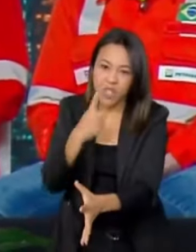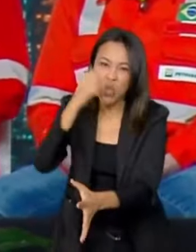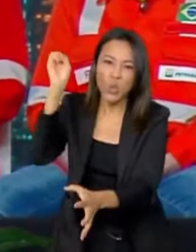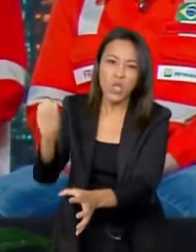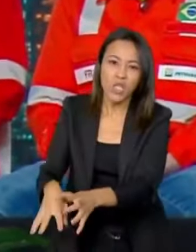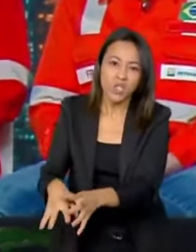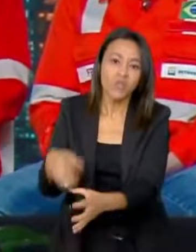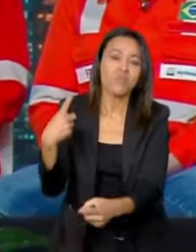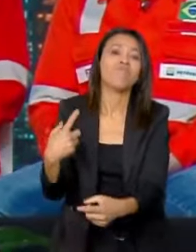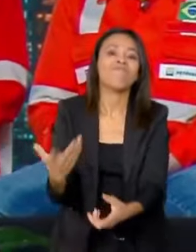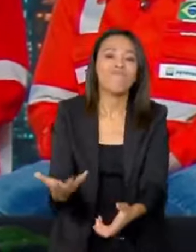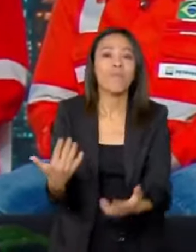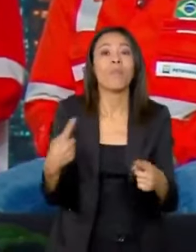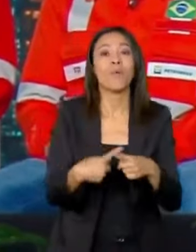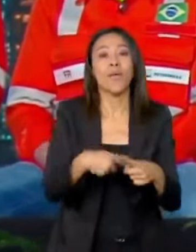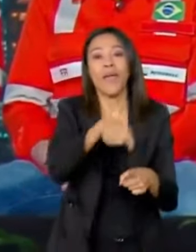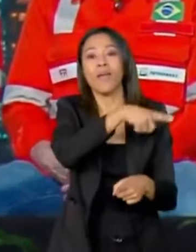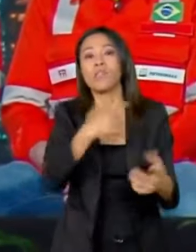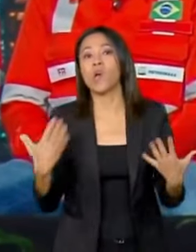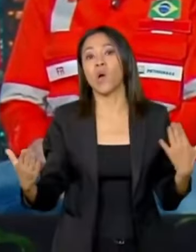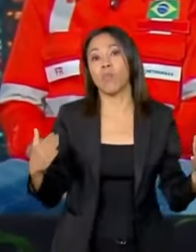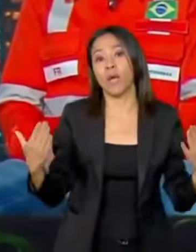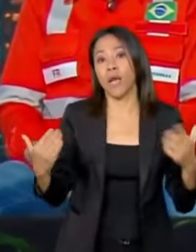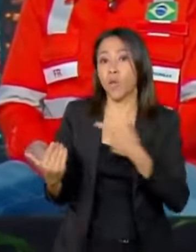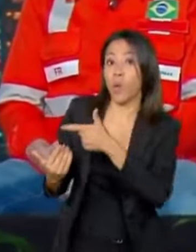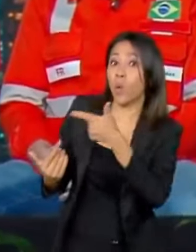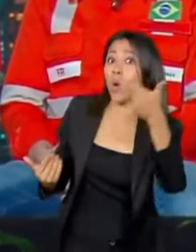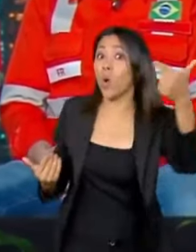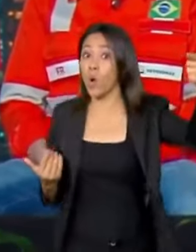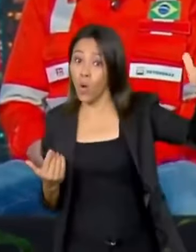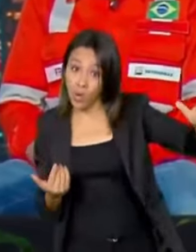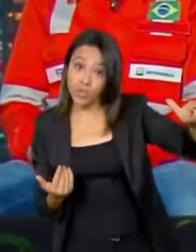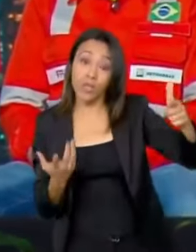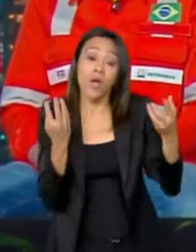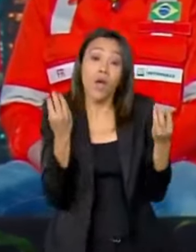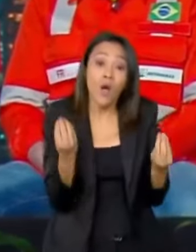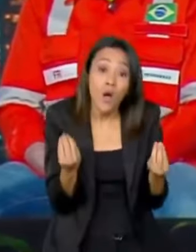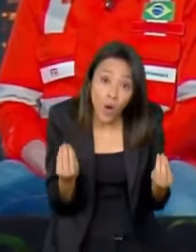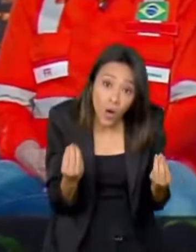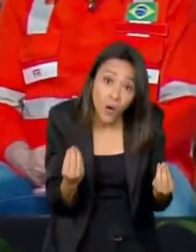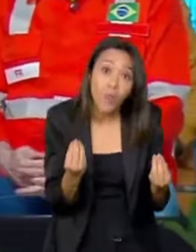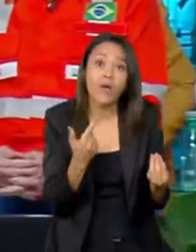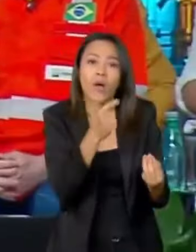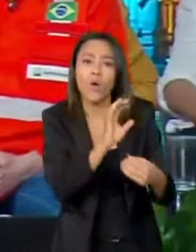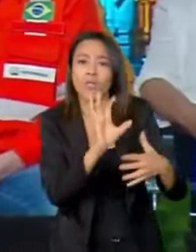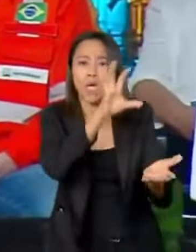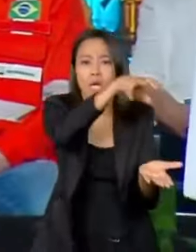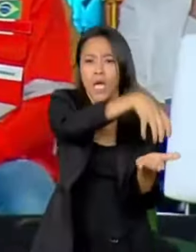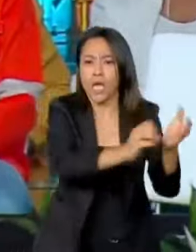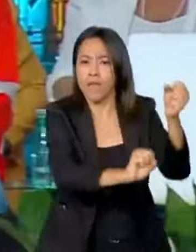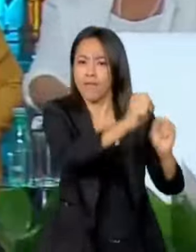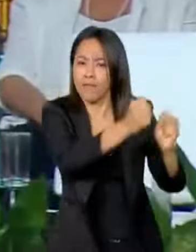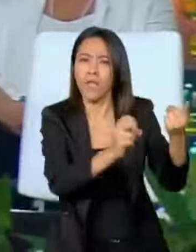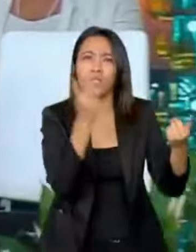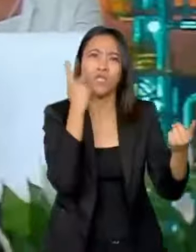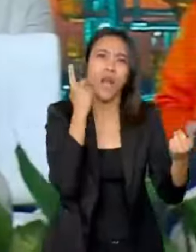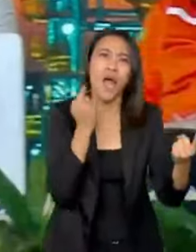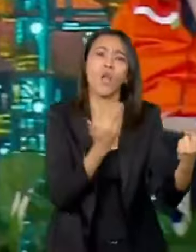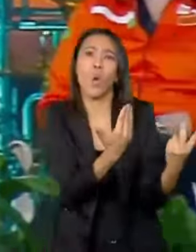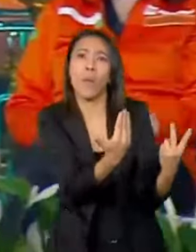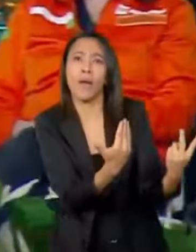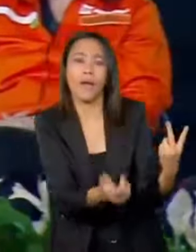coisas. Como parar a refinaria Abreu e Lima? Como parar a possibilidade da refinaria no Ceará? Como